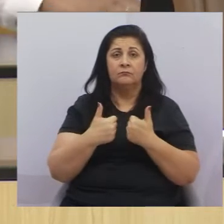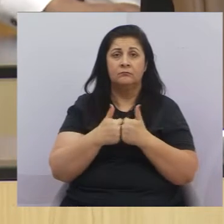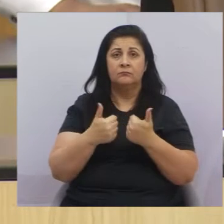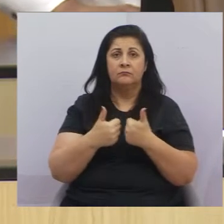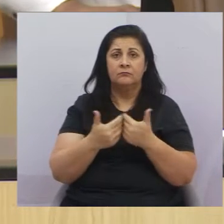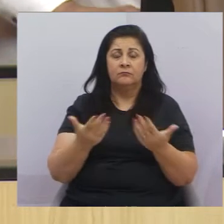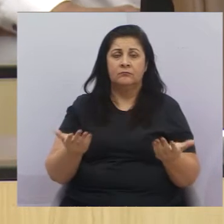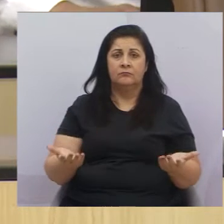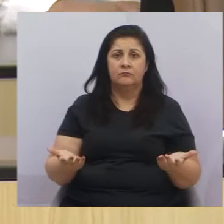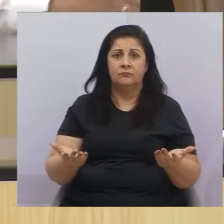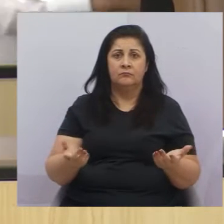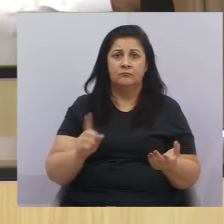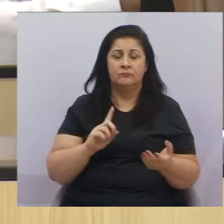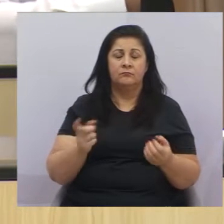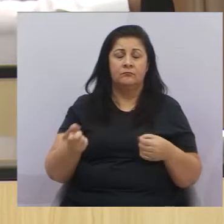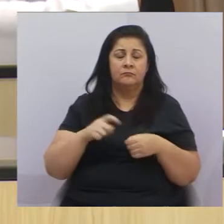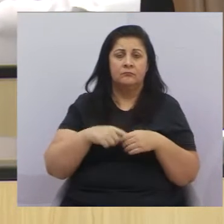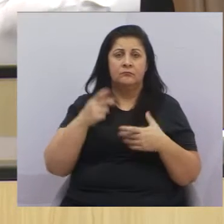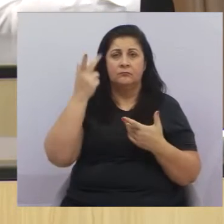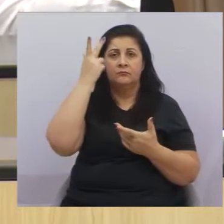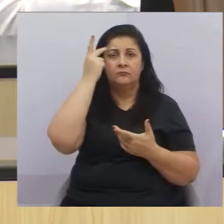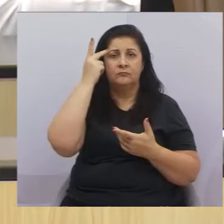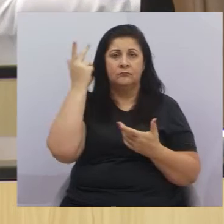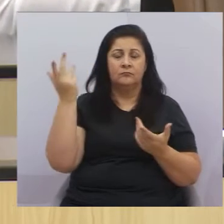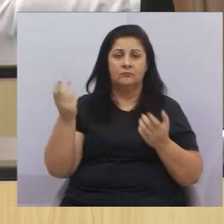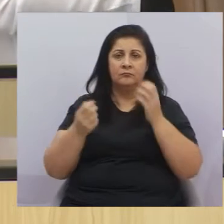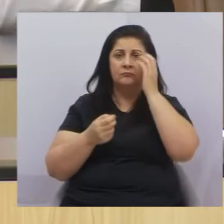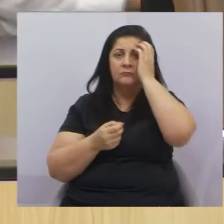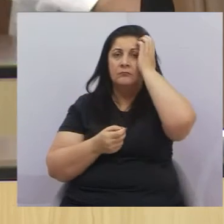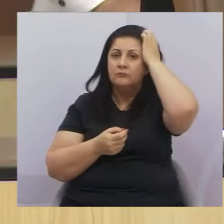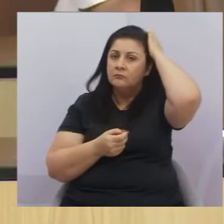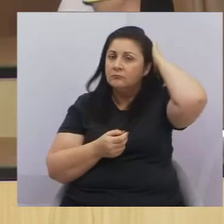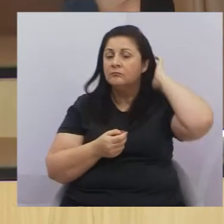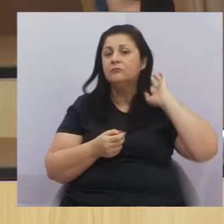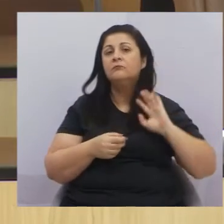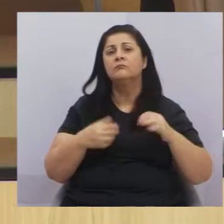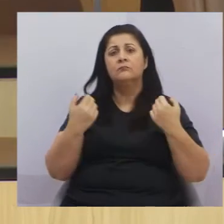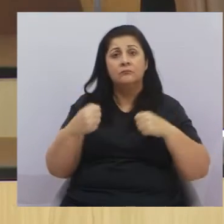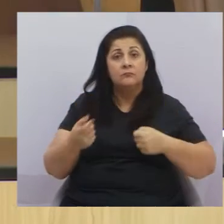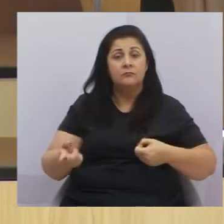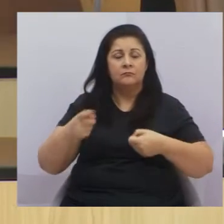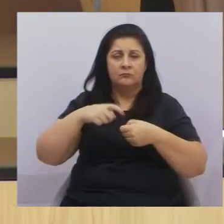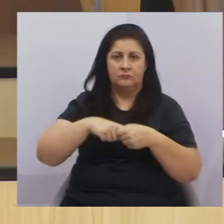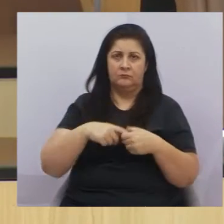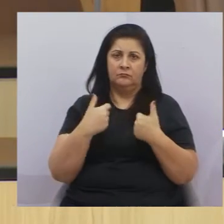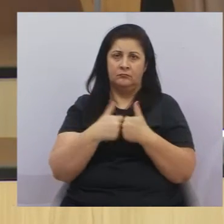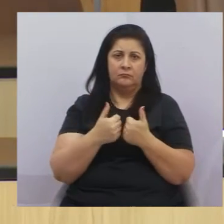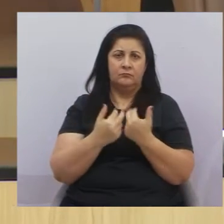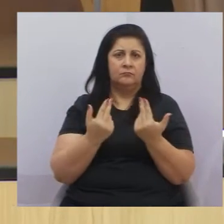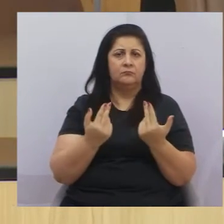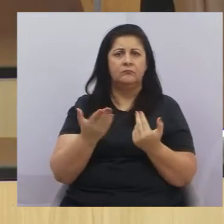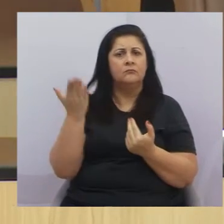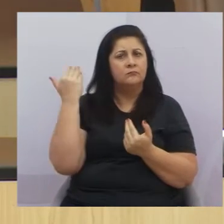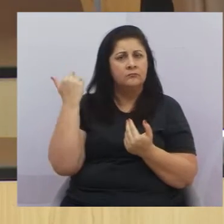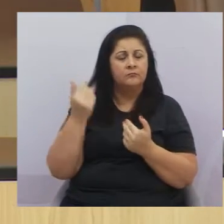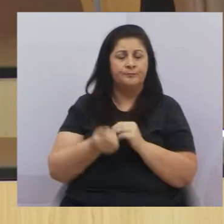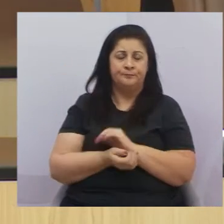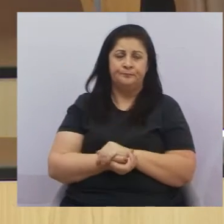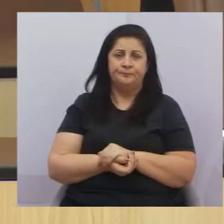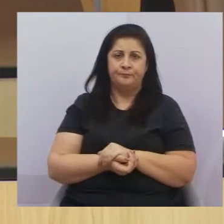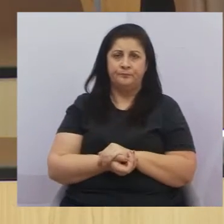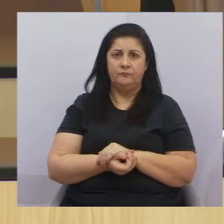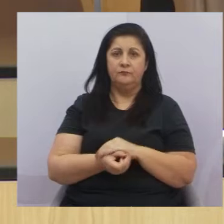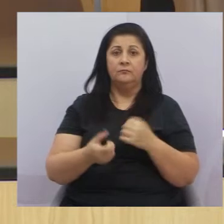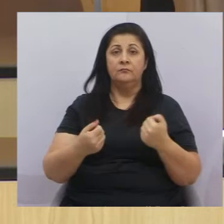não atendem suas necessidades, de modo que pedimos que sejam retomados os horários antigos, que